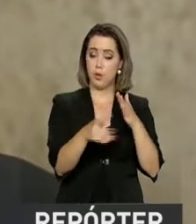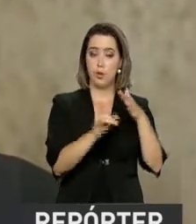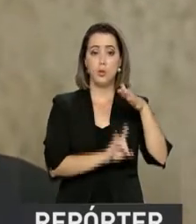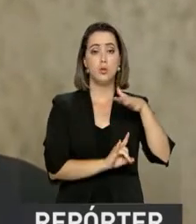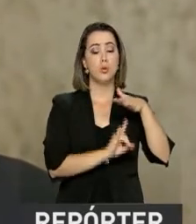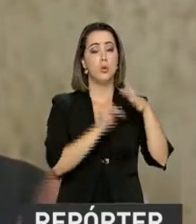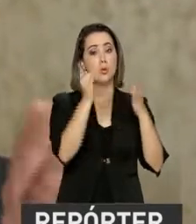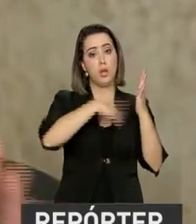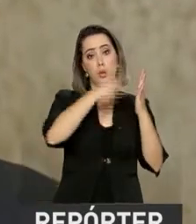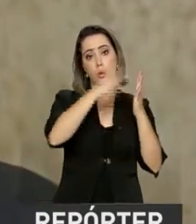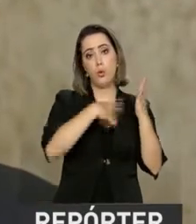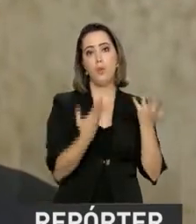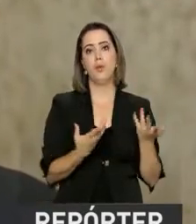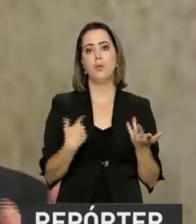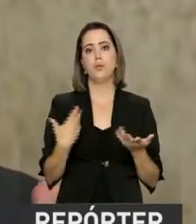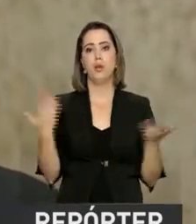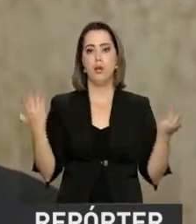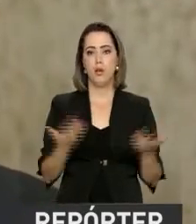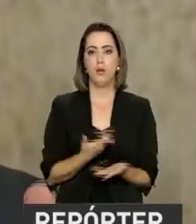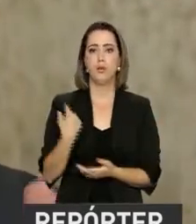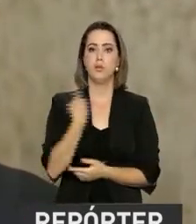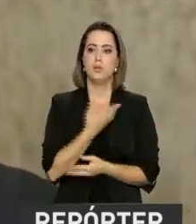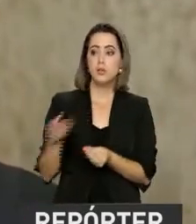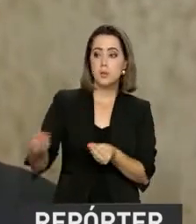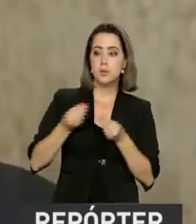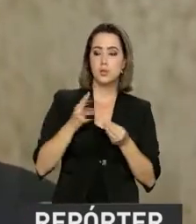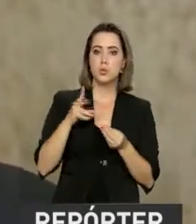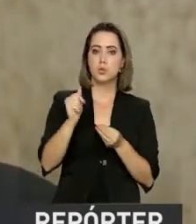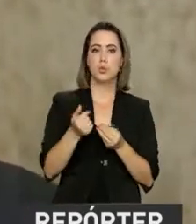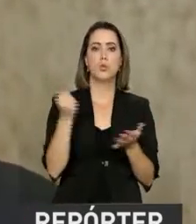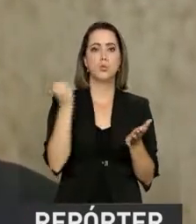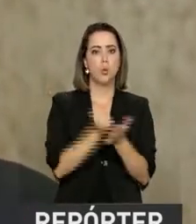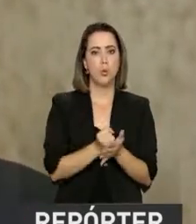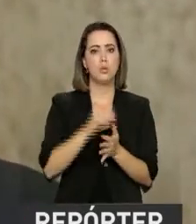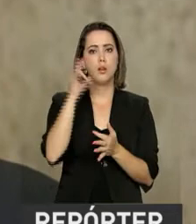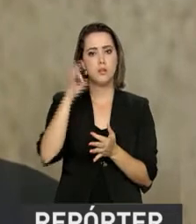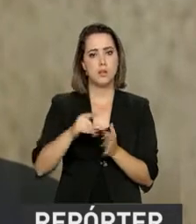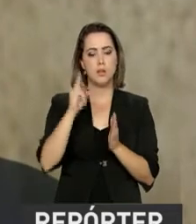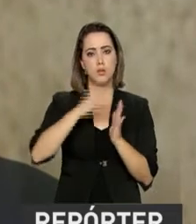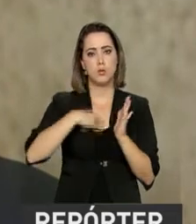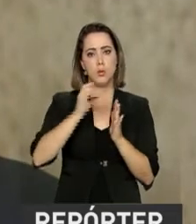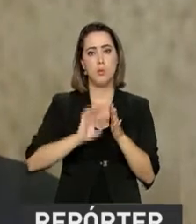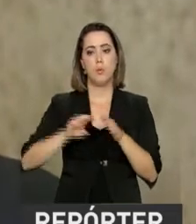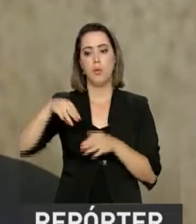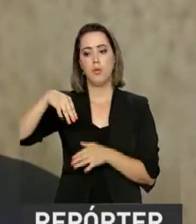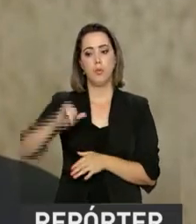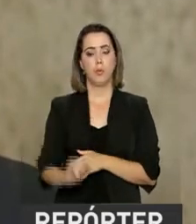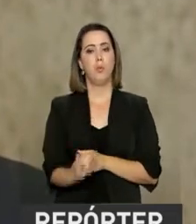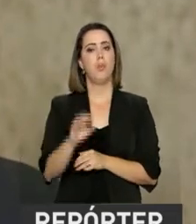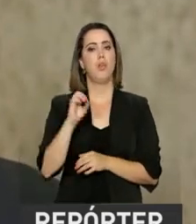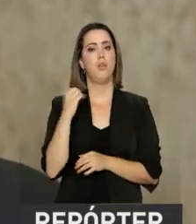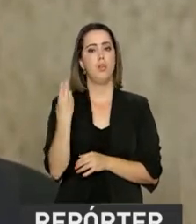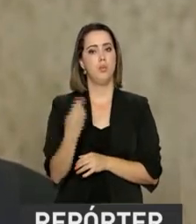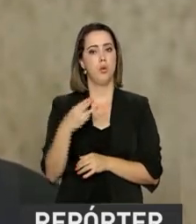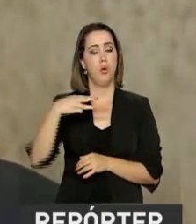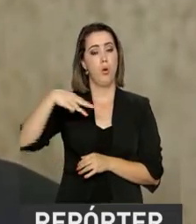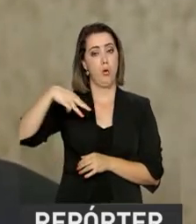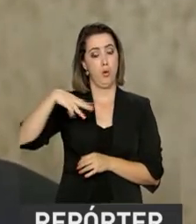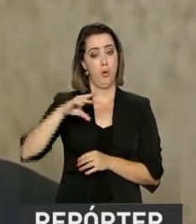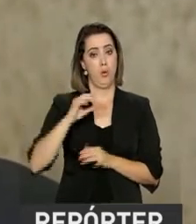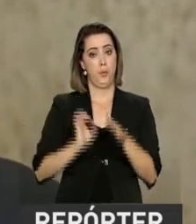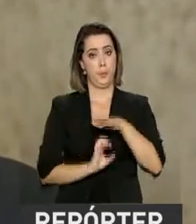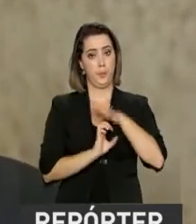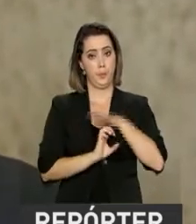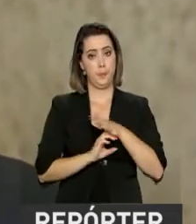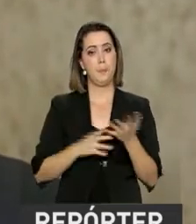formalidade através do MEI ou da microempresa. Nós vamos ajudá-los a organizar. E vamos utilizar os